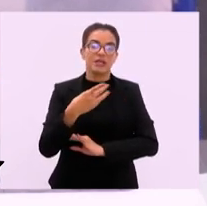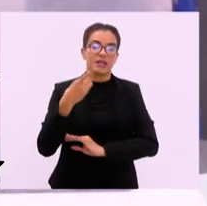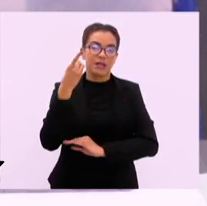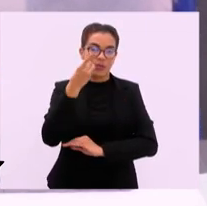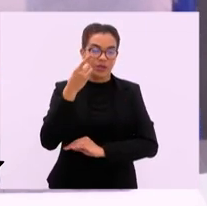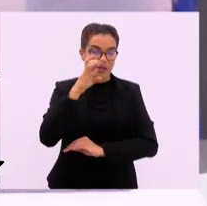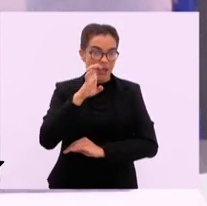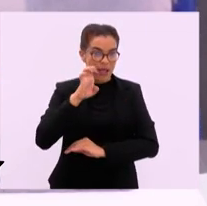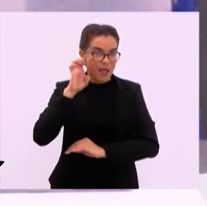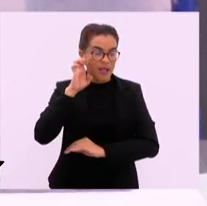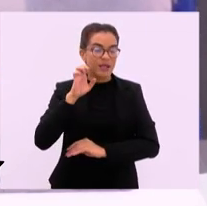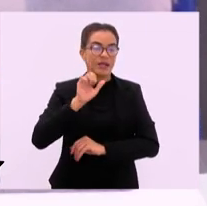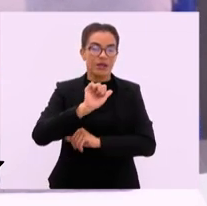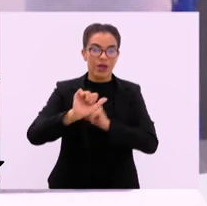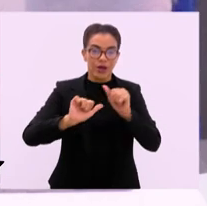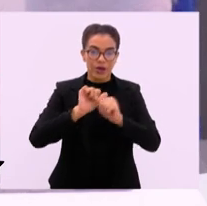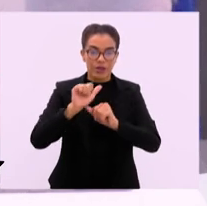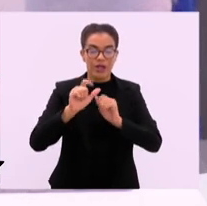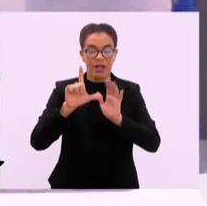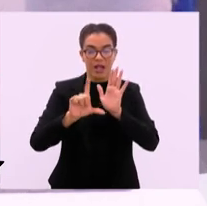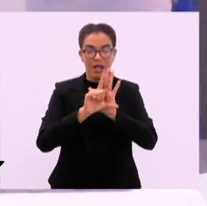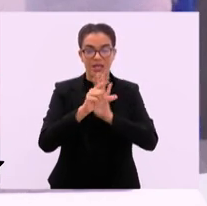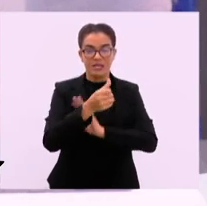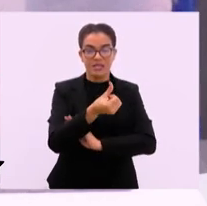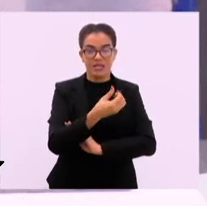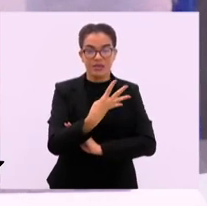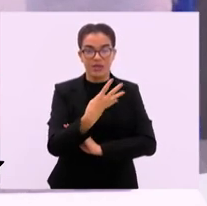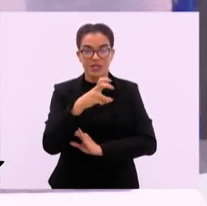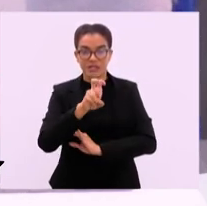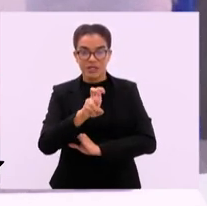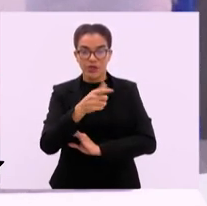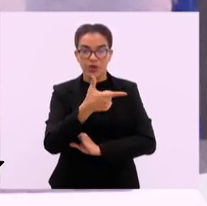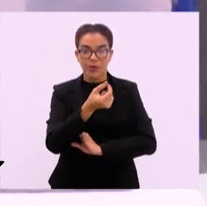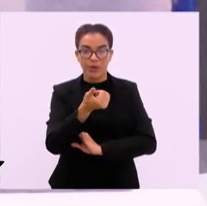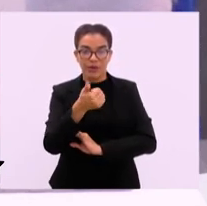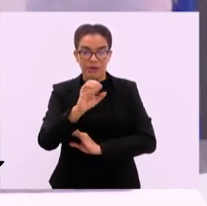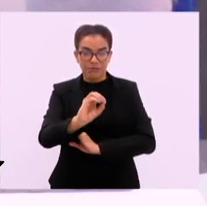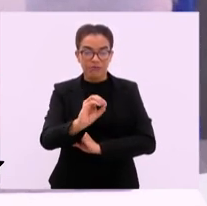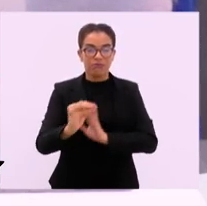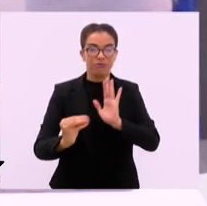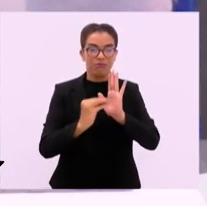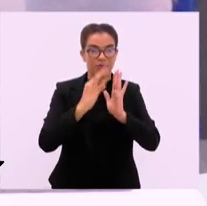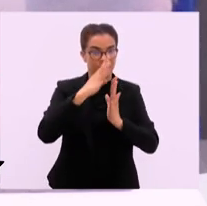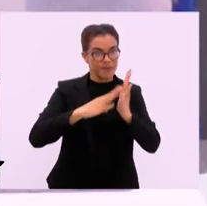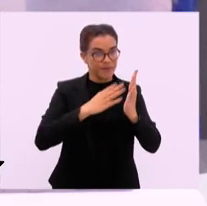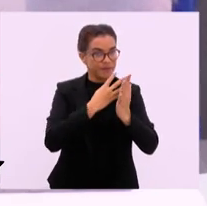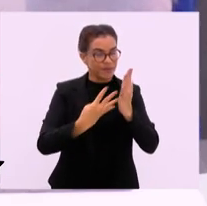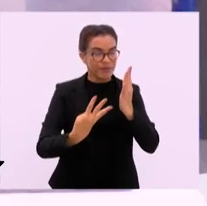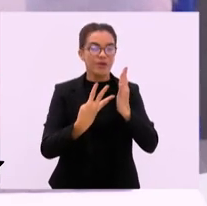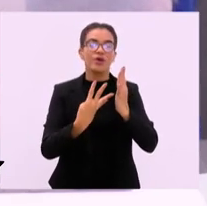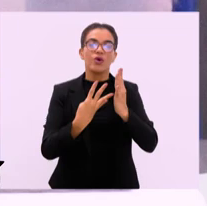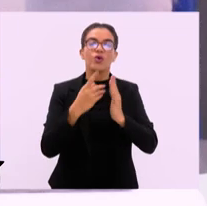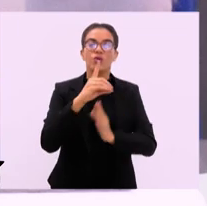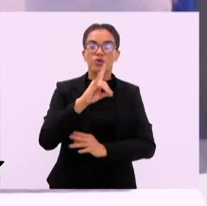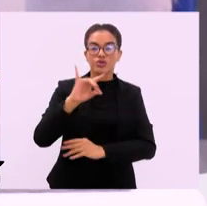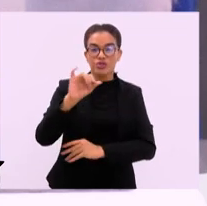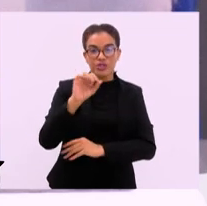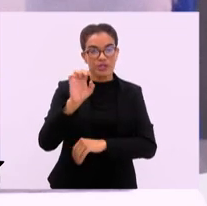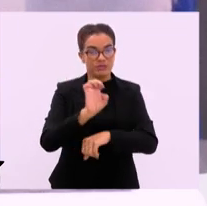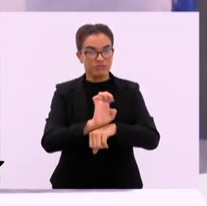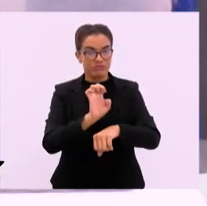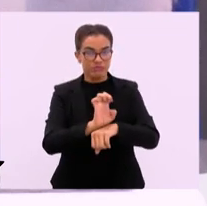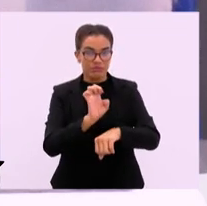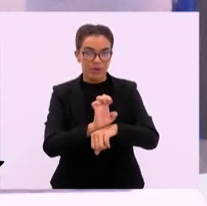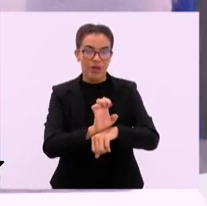Takimoto, que altera a Lei Estadual 5.645, de 6 de janeiro de 2010, para incluir no calendário do Estado do Rio de Janeiro o Dia Estadual